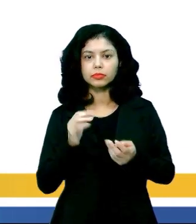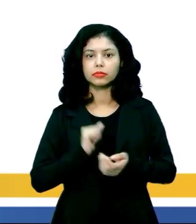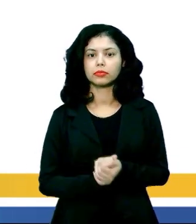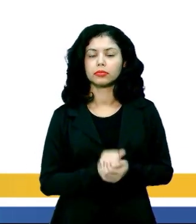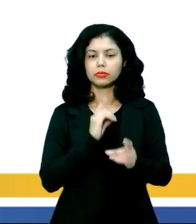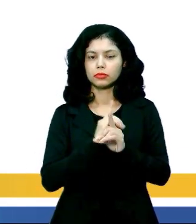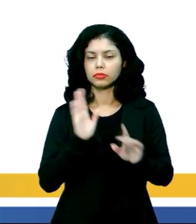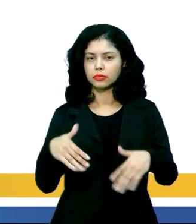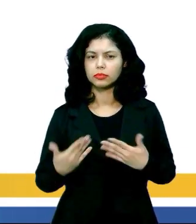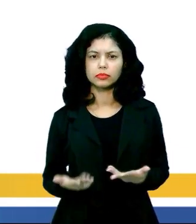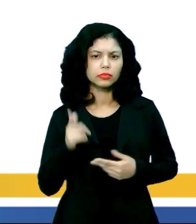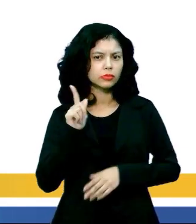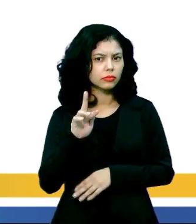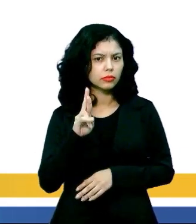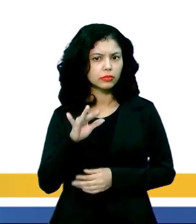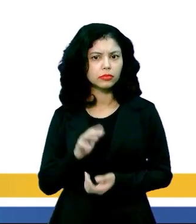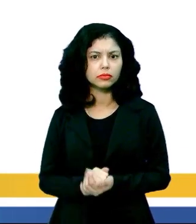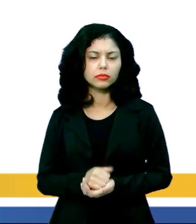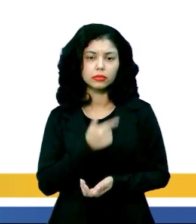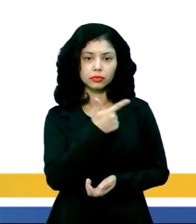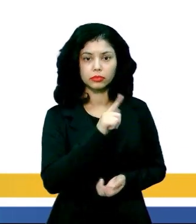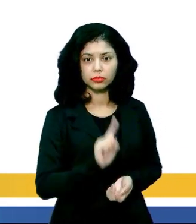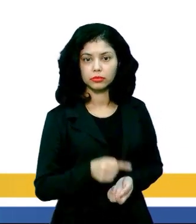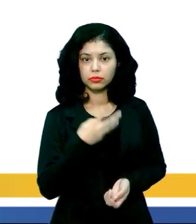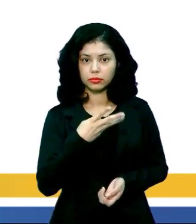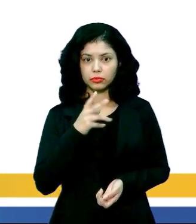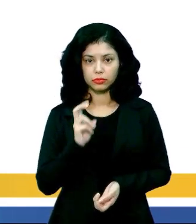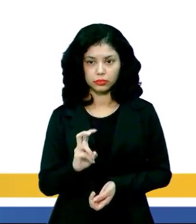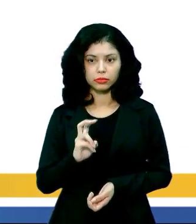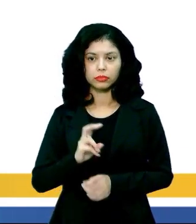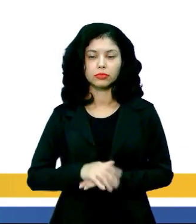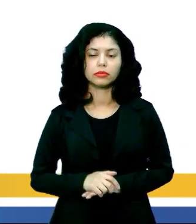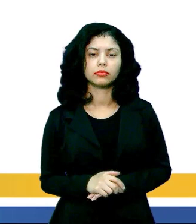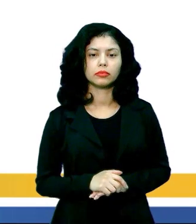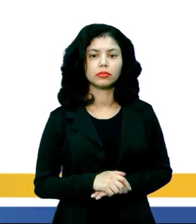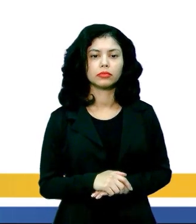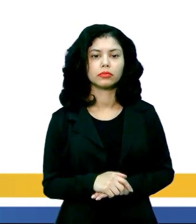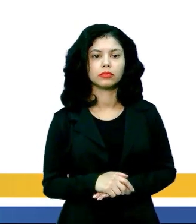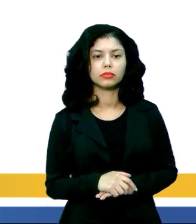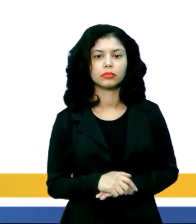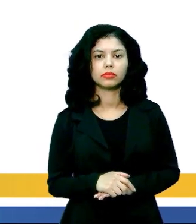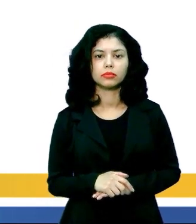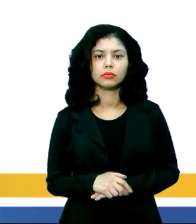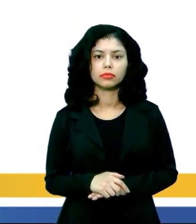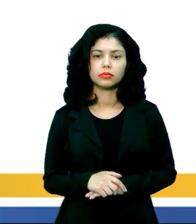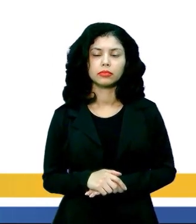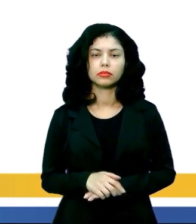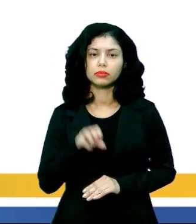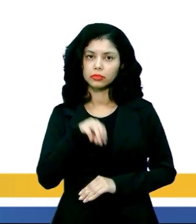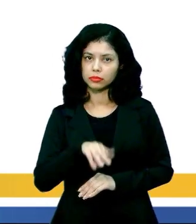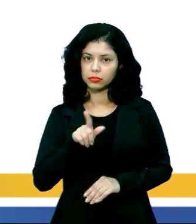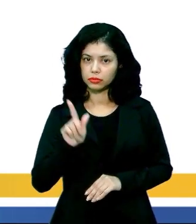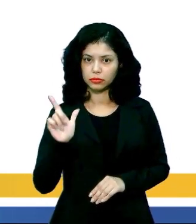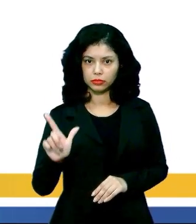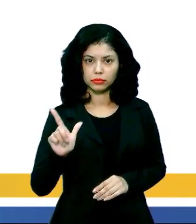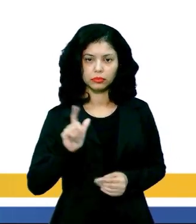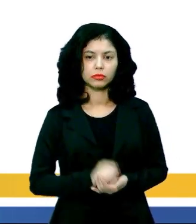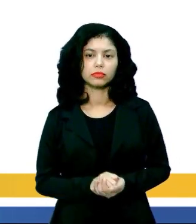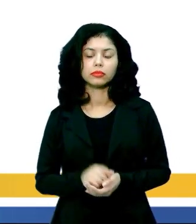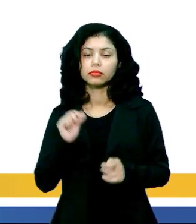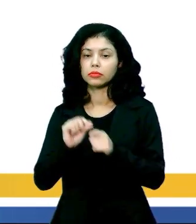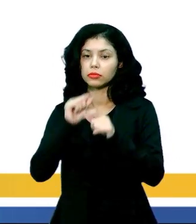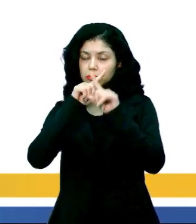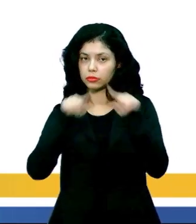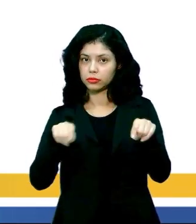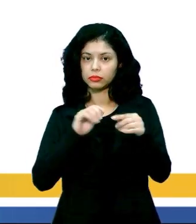preciso descobrir qual é a massa em gramas. Então, a questão está me dizendo que a concentração é 2,45 mg por litro. Fazendo